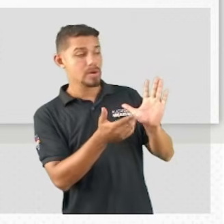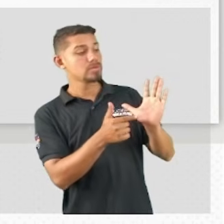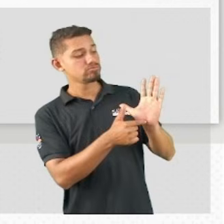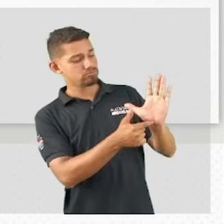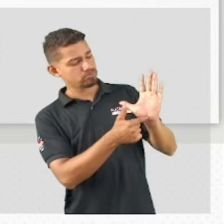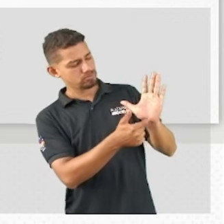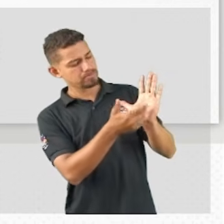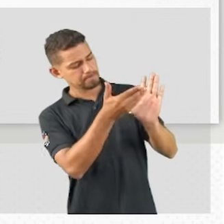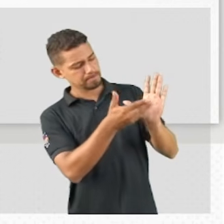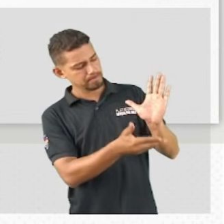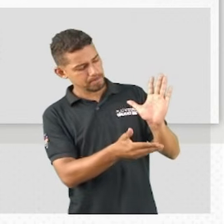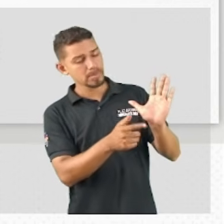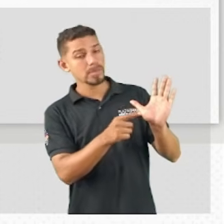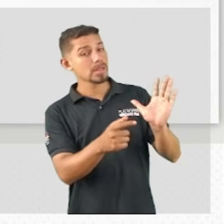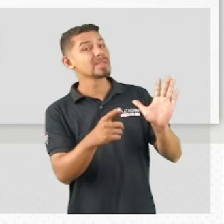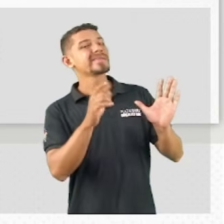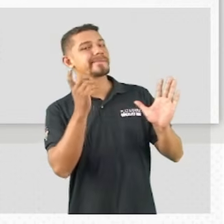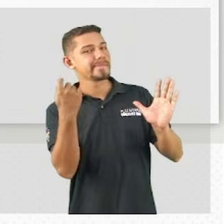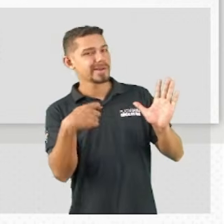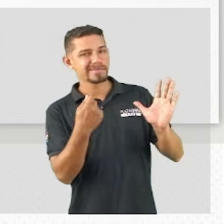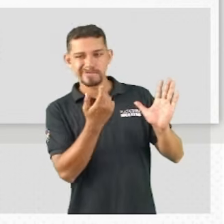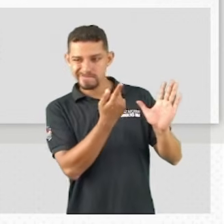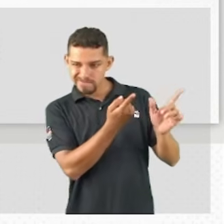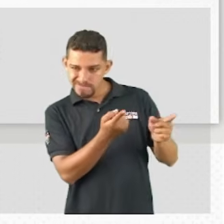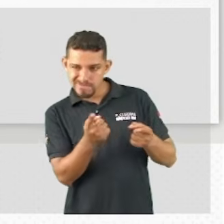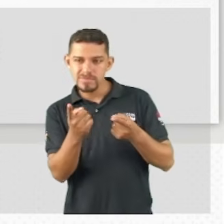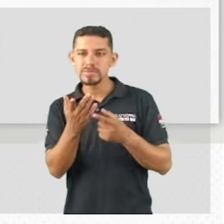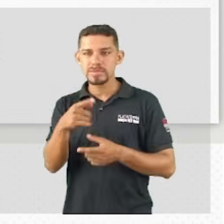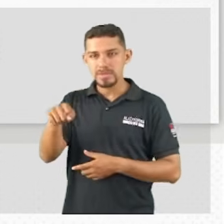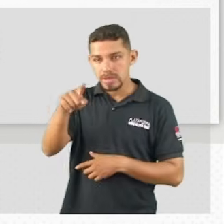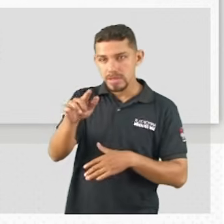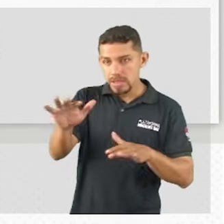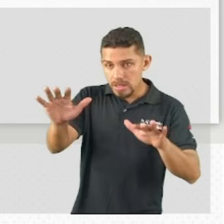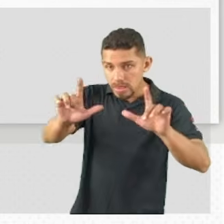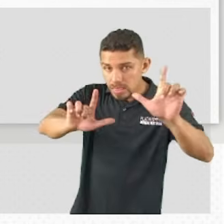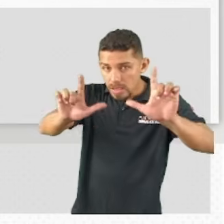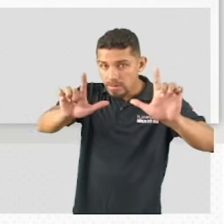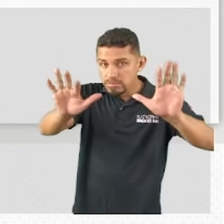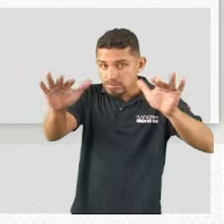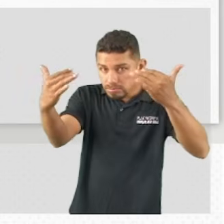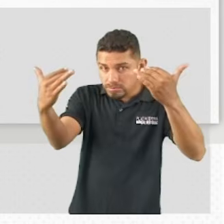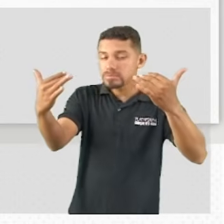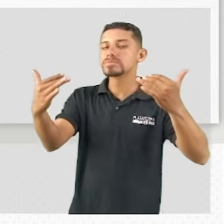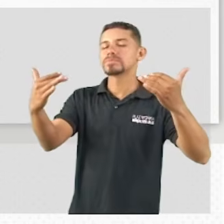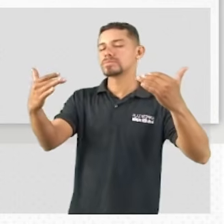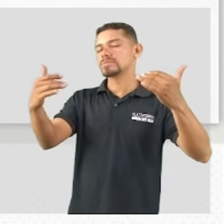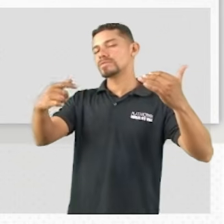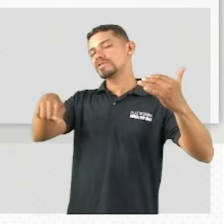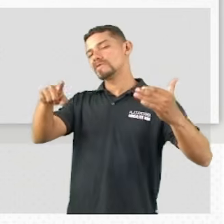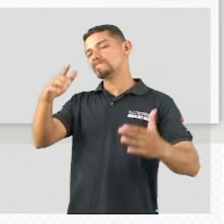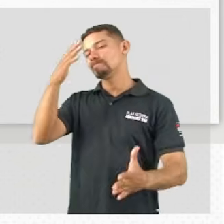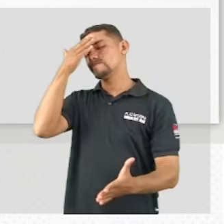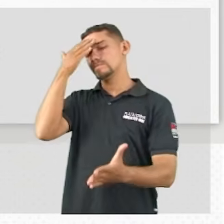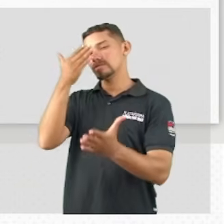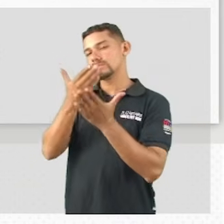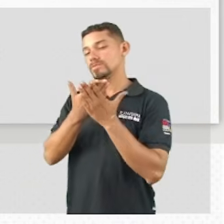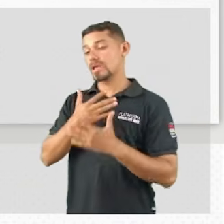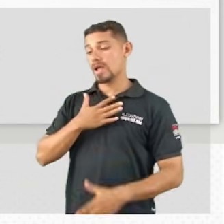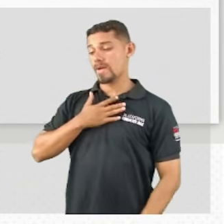seu posicionamento, a pessoa vai ter que tentar convencer quem está assistindo, quem está participando desse debate, de que o